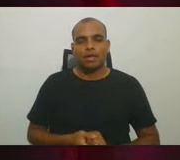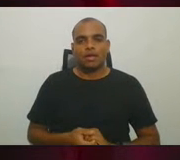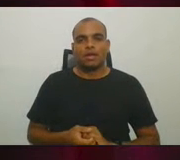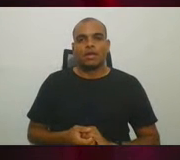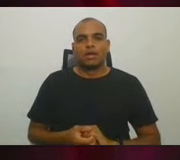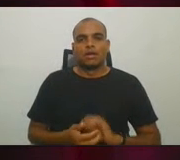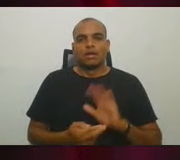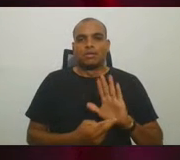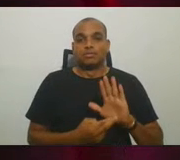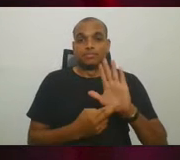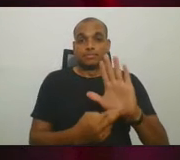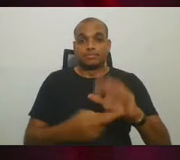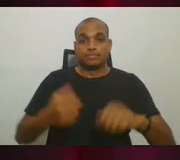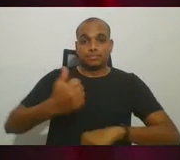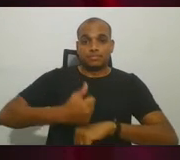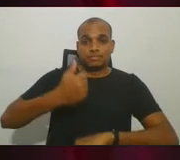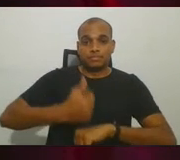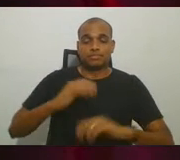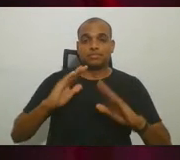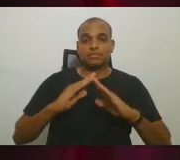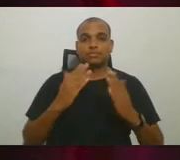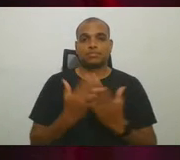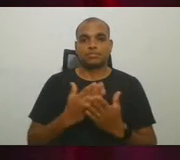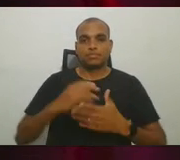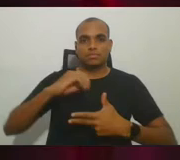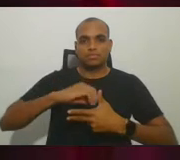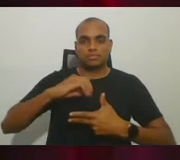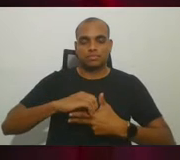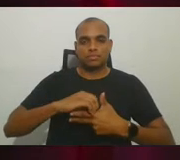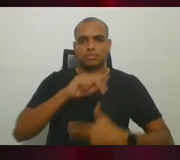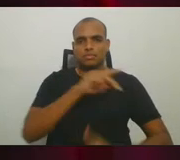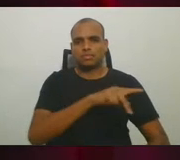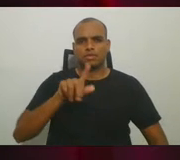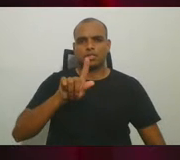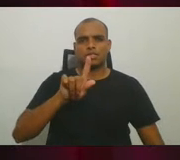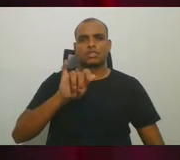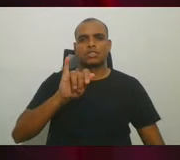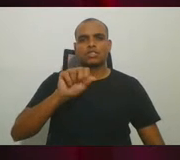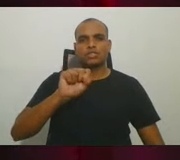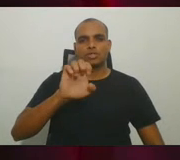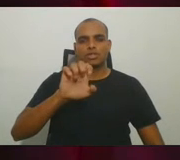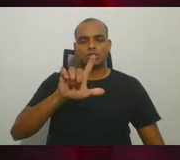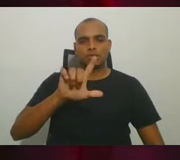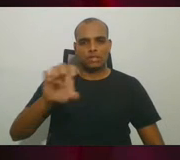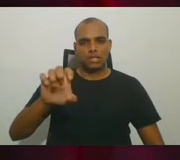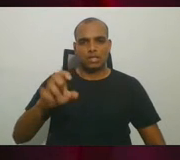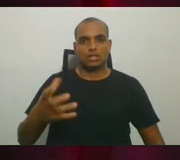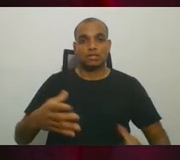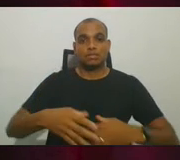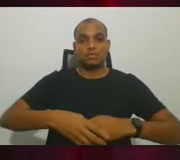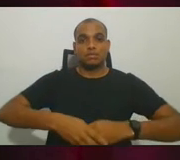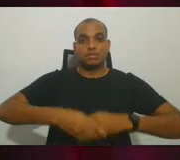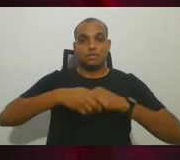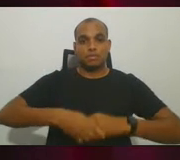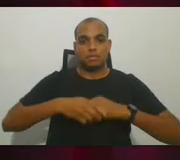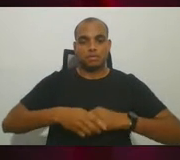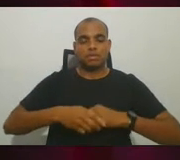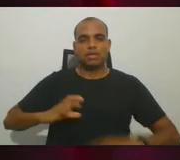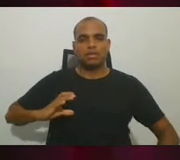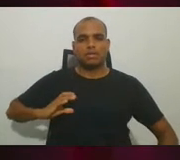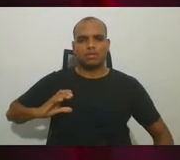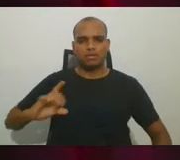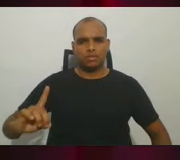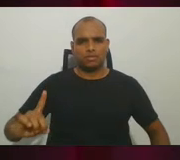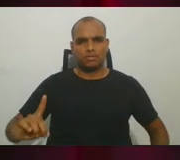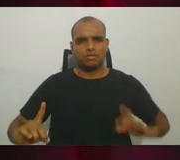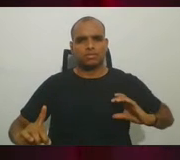Unesc, professora Gisele dos Passos Vieira, queremos cumprimentar as coordenadoras e